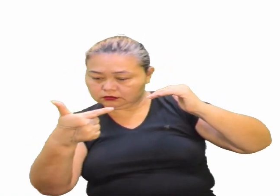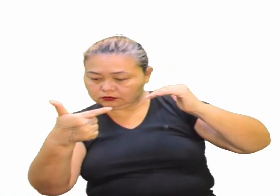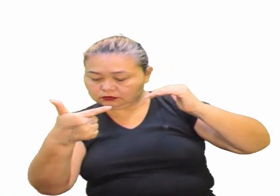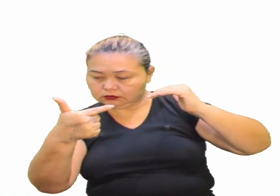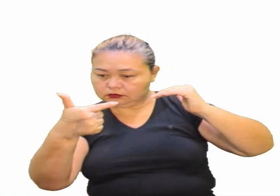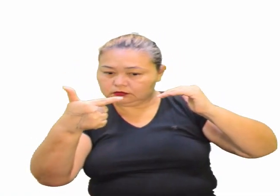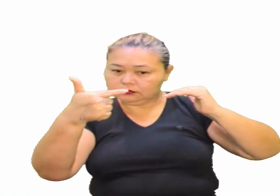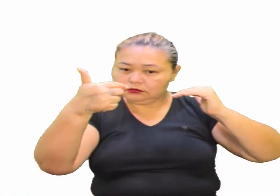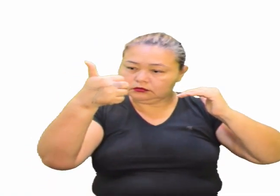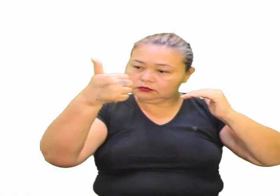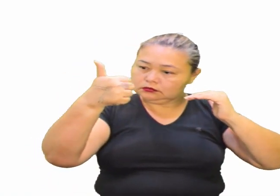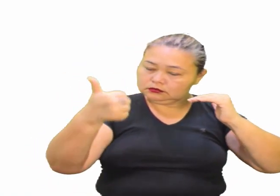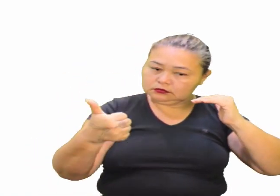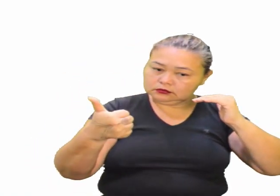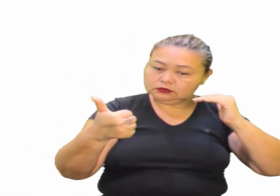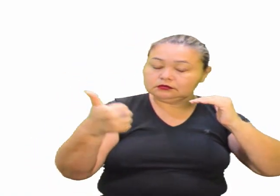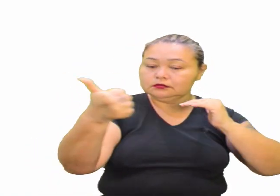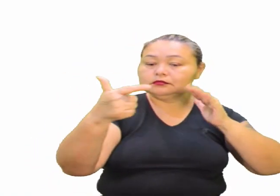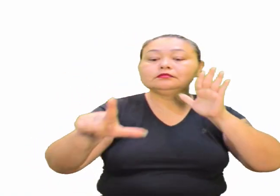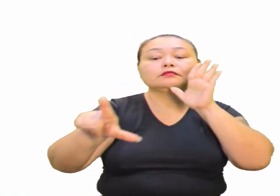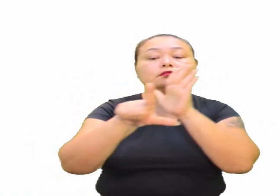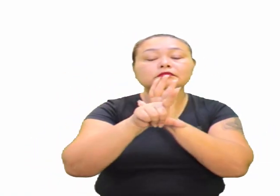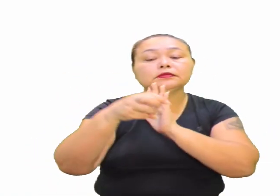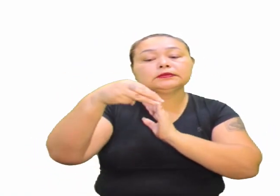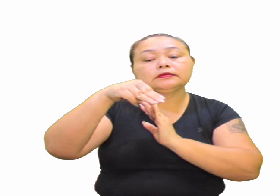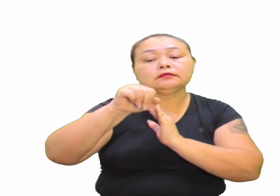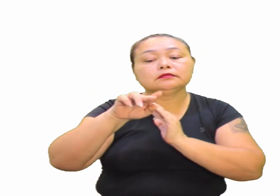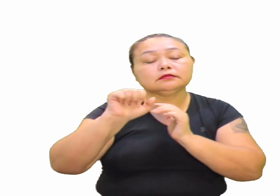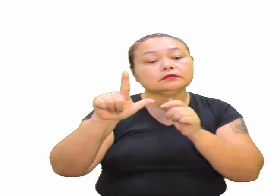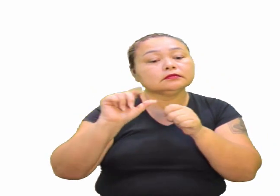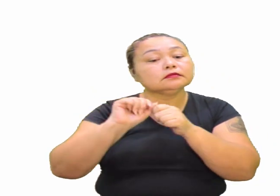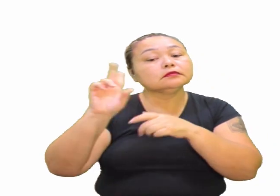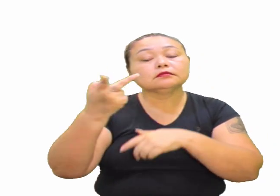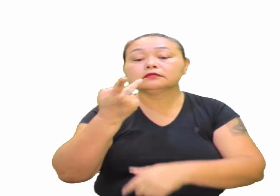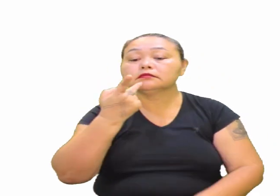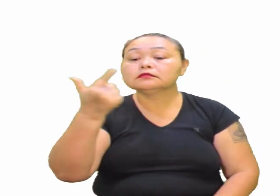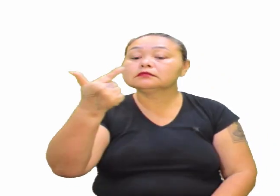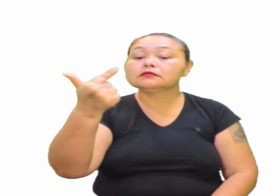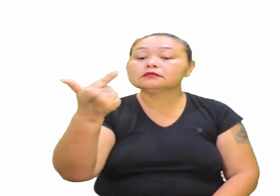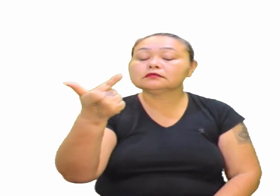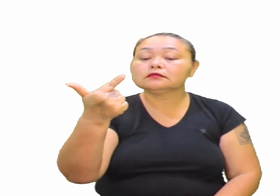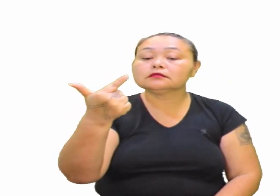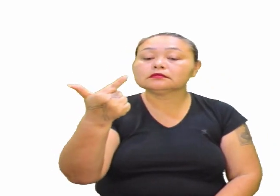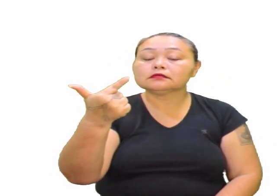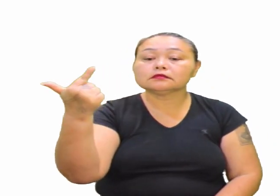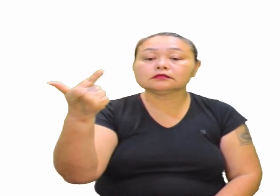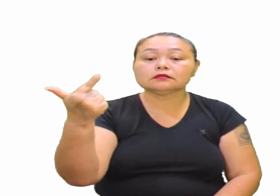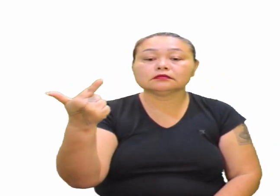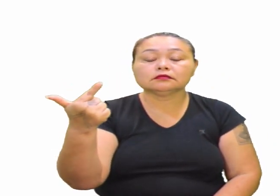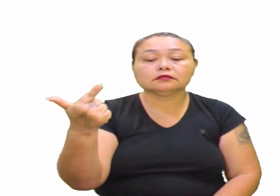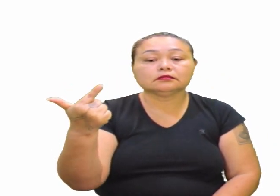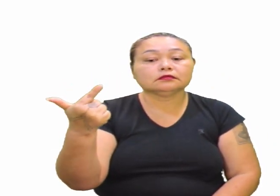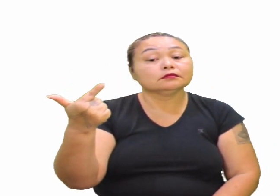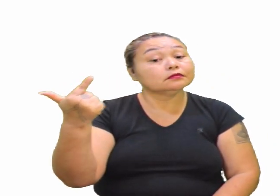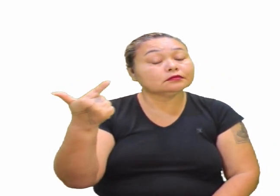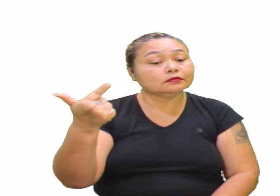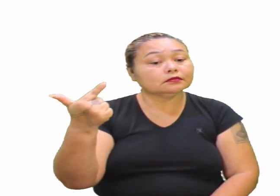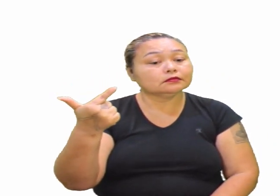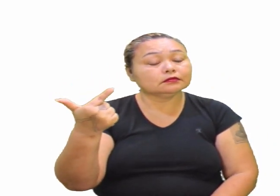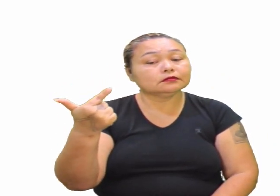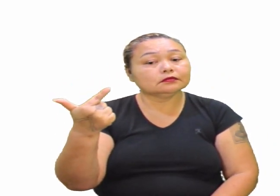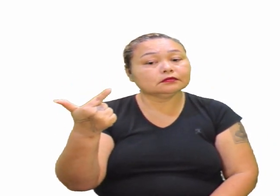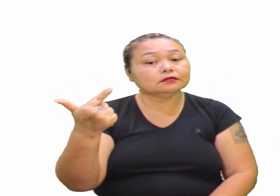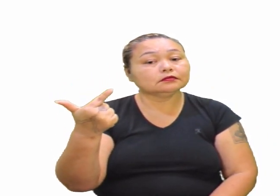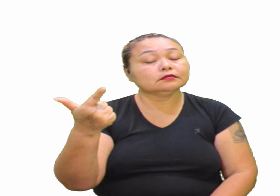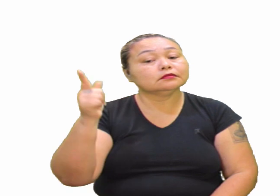1:2:1. Primeira lei mendeliana. E quando a gente fala da segunda, professor? Na segunda,